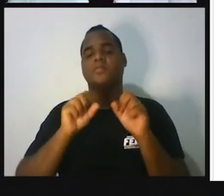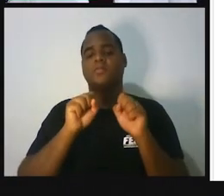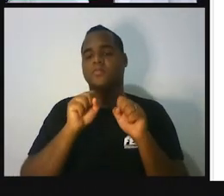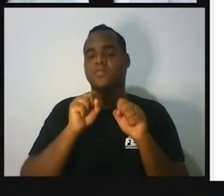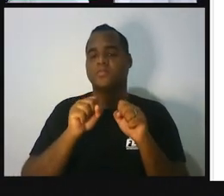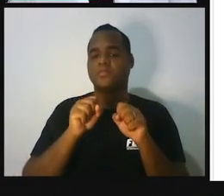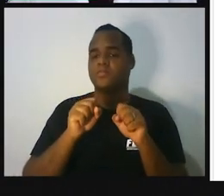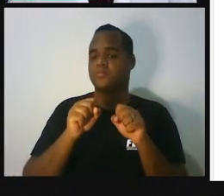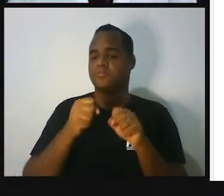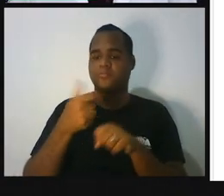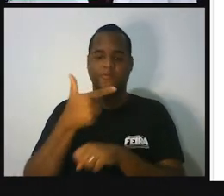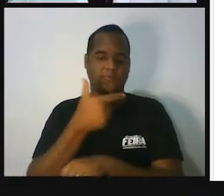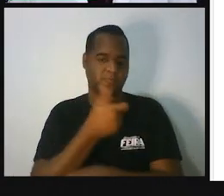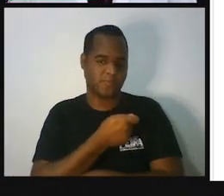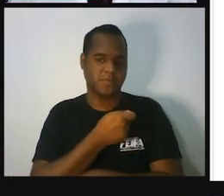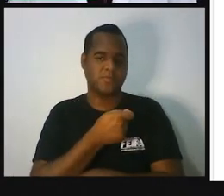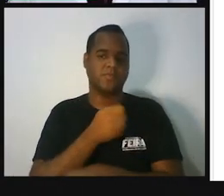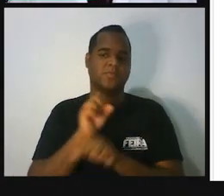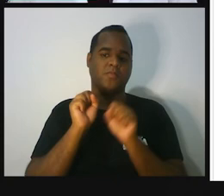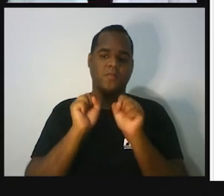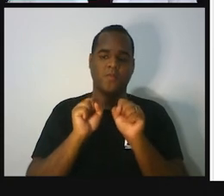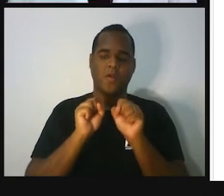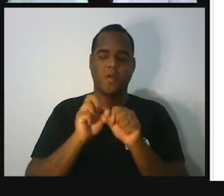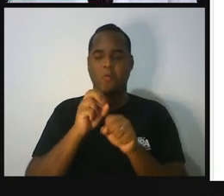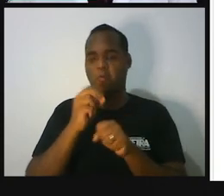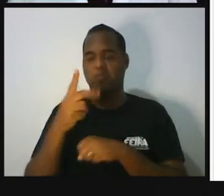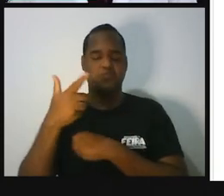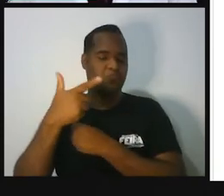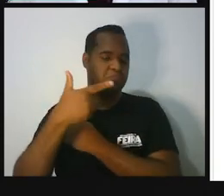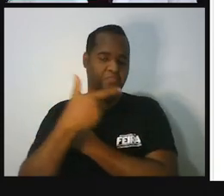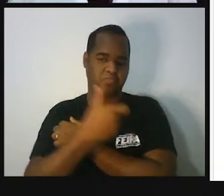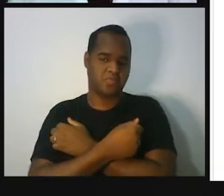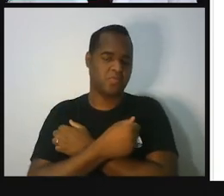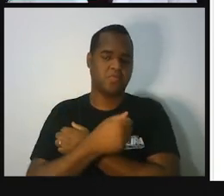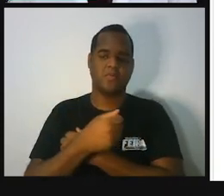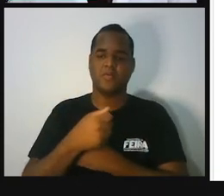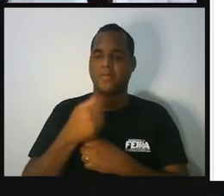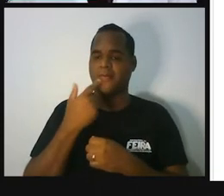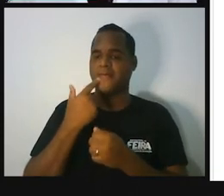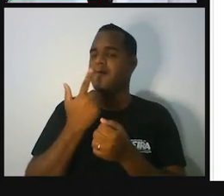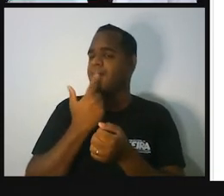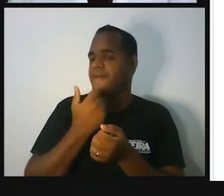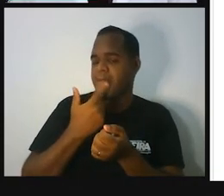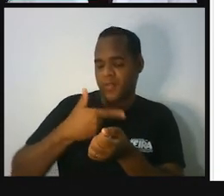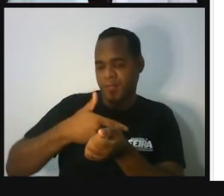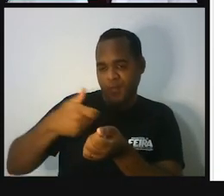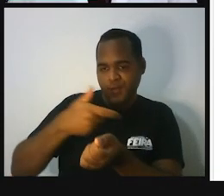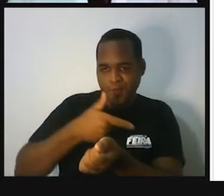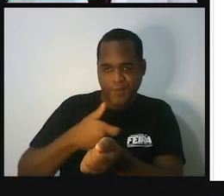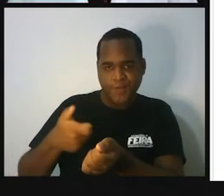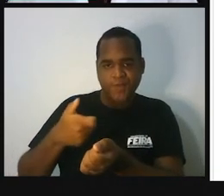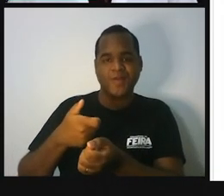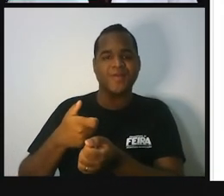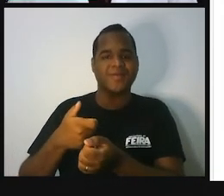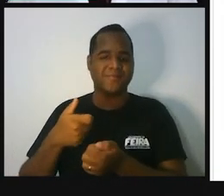aplicação de vacinas né a injeções retirada de sangue